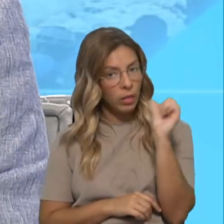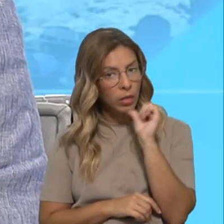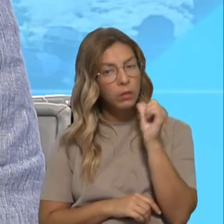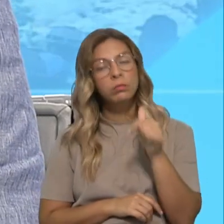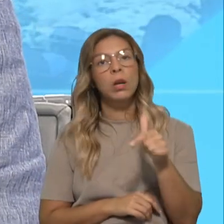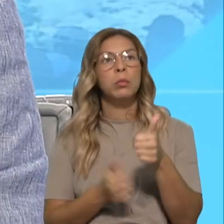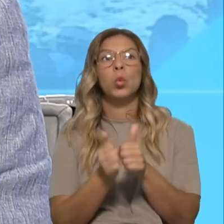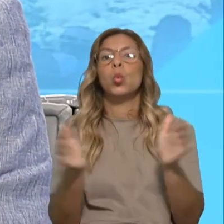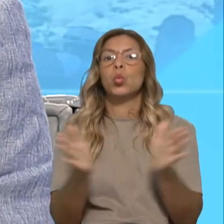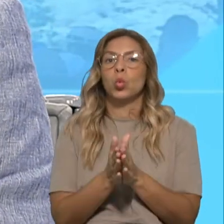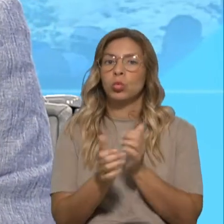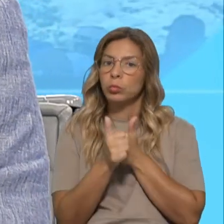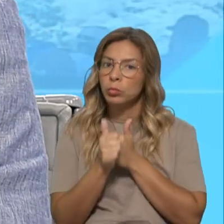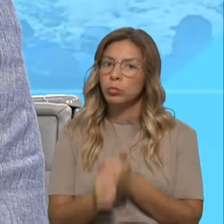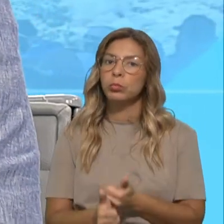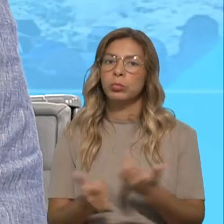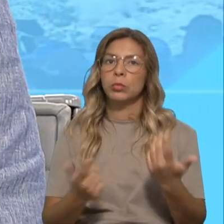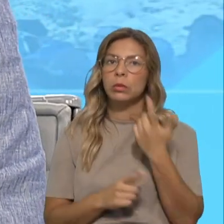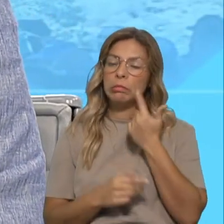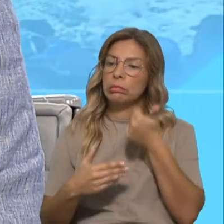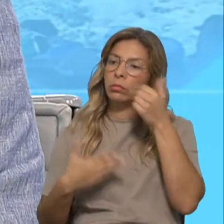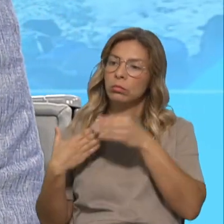todos. Portanto, o político que se guia por isso